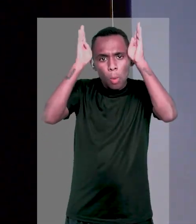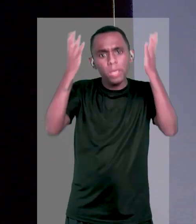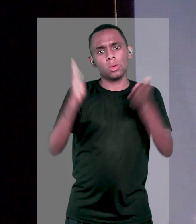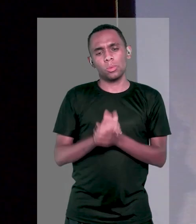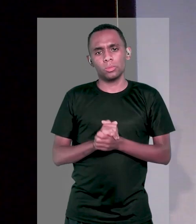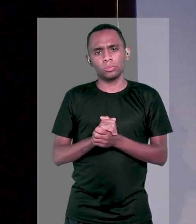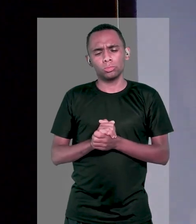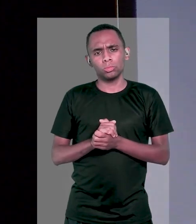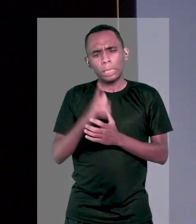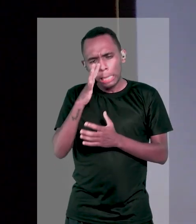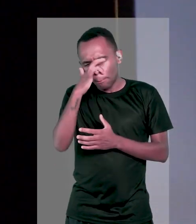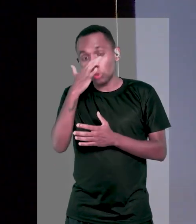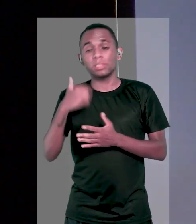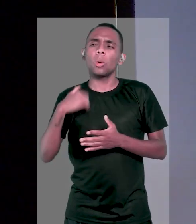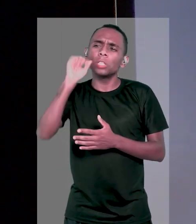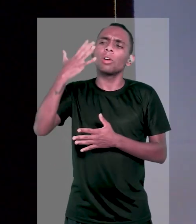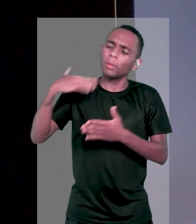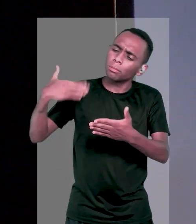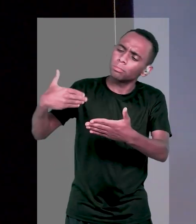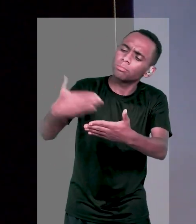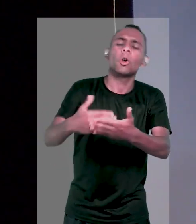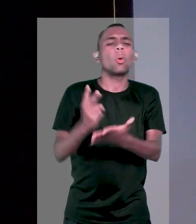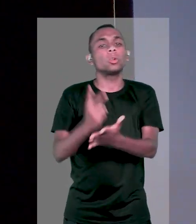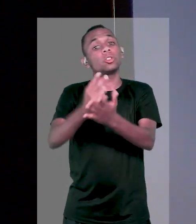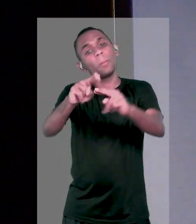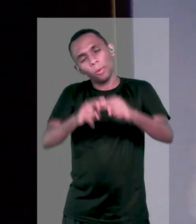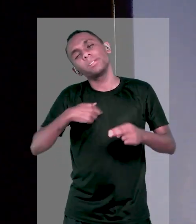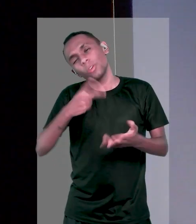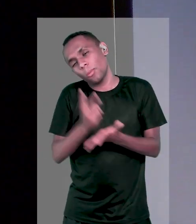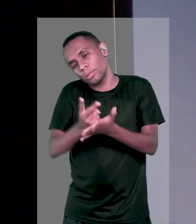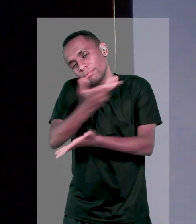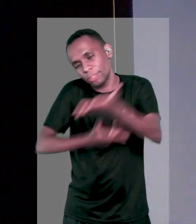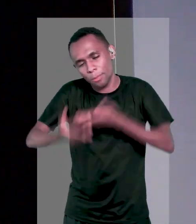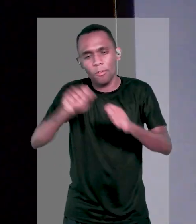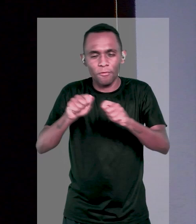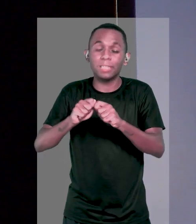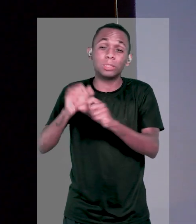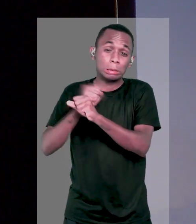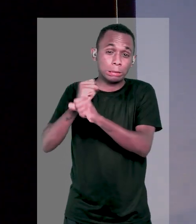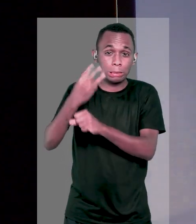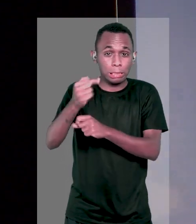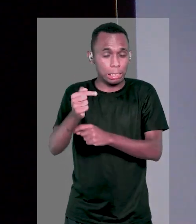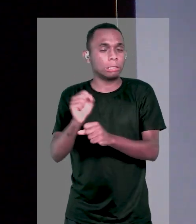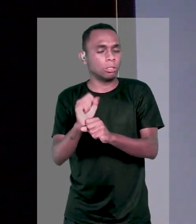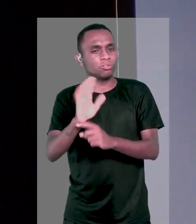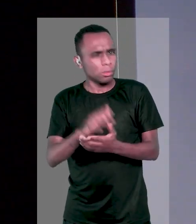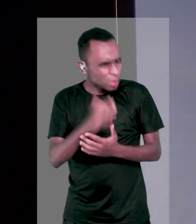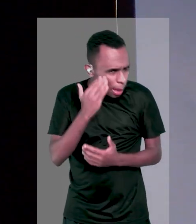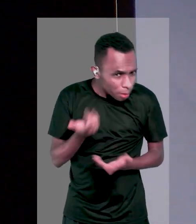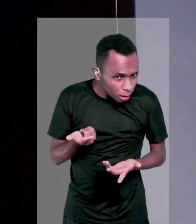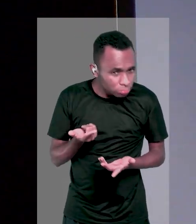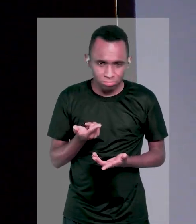só que não tinha esse teatro, era um grande anfiteatro. E eu fazia o Burrinho João Temoso. Então eu decidi levar esses personagens pela vida